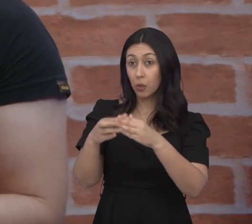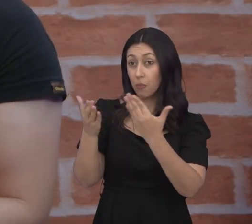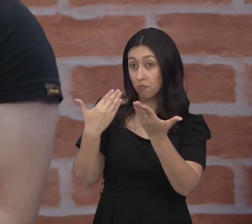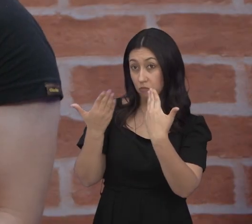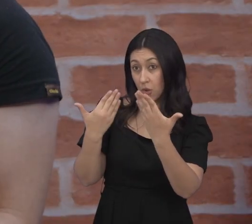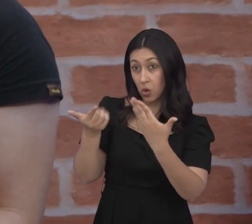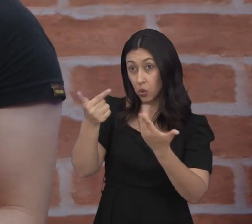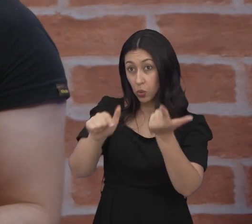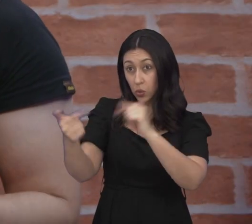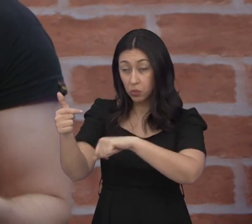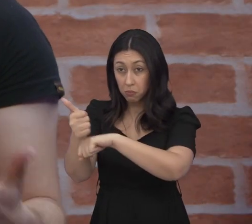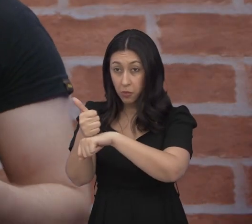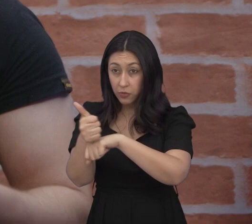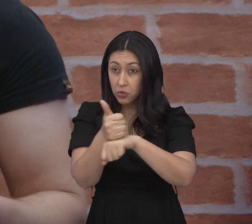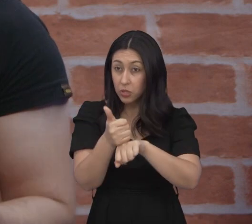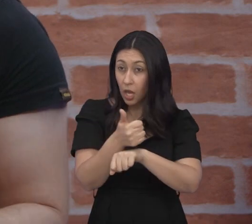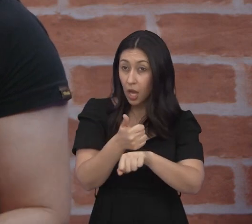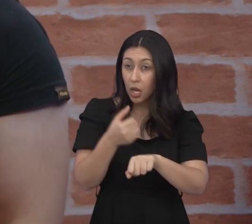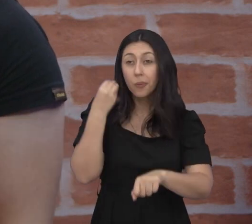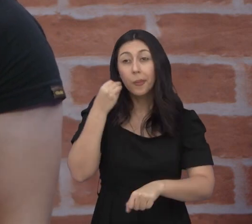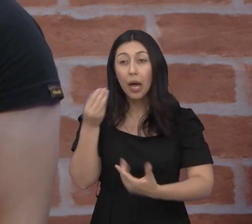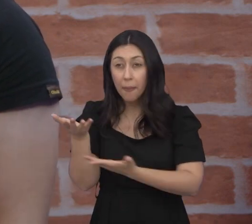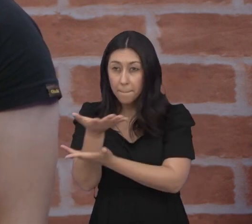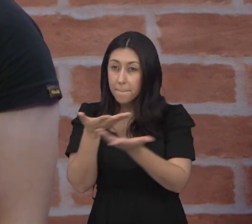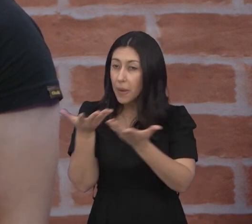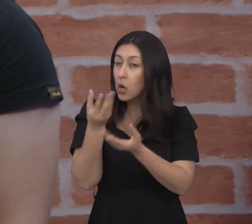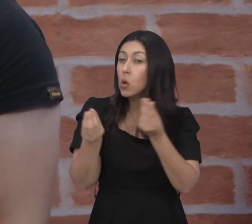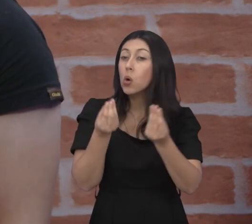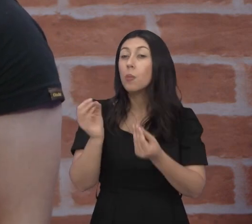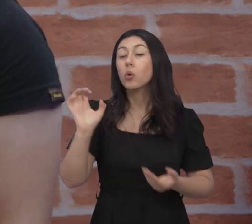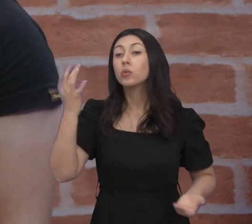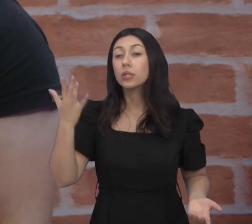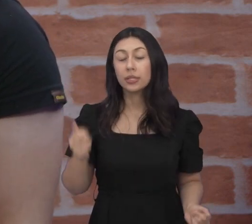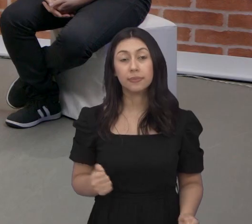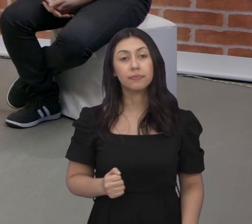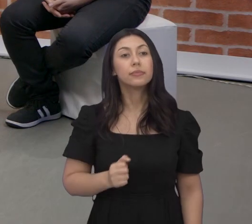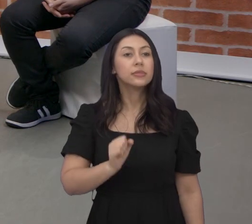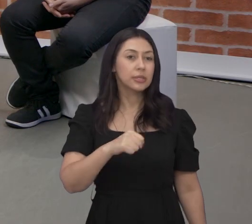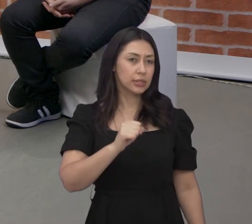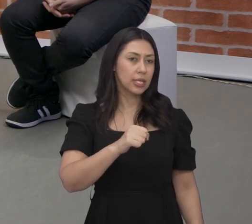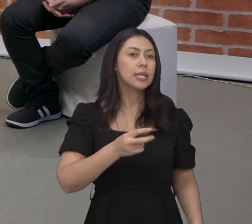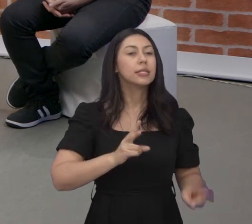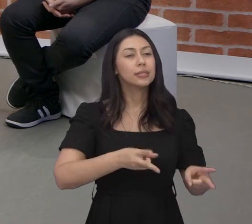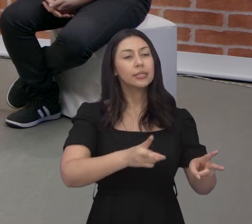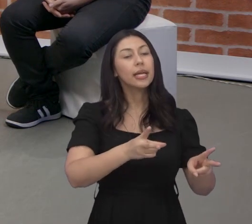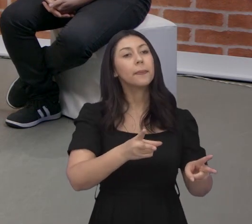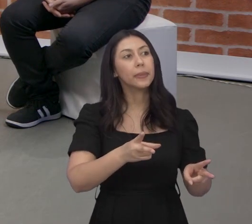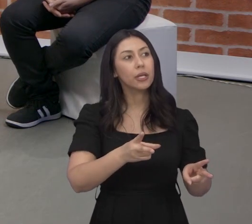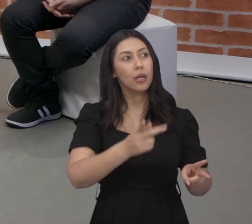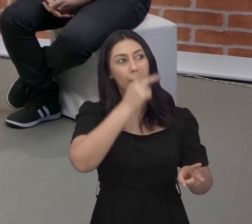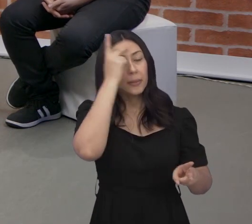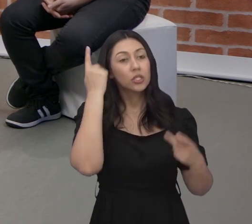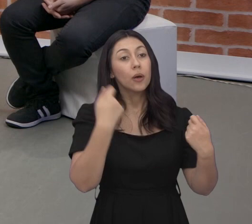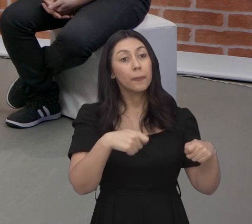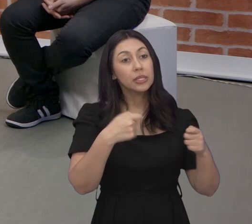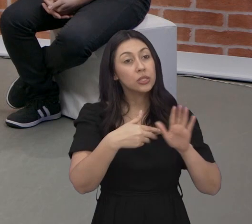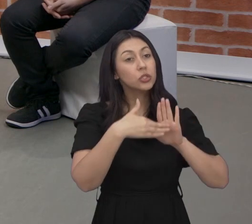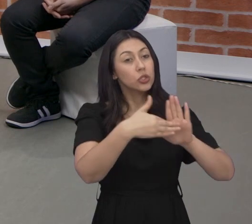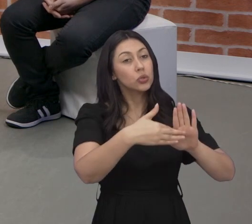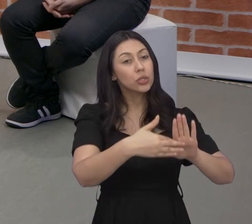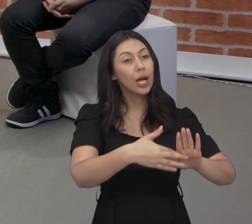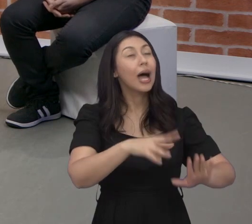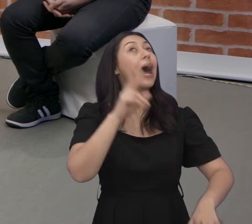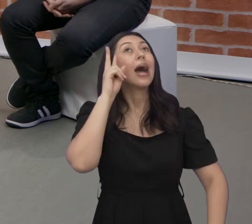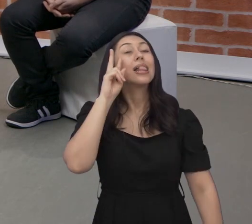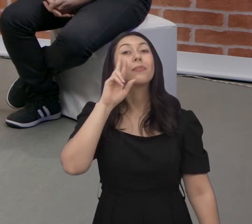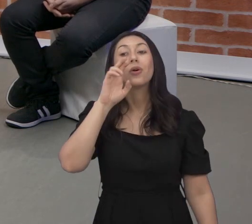com outros pesquisadores, vocês trocam experiências. Como é que é esse trabalho de pesquisa de vocês? Sim, sempre quando o pessoal precisa de uma coisa, né? Aí você fala,